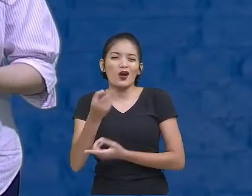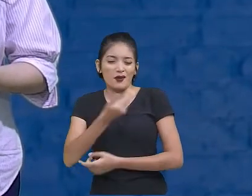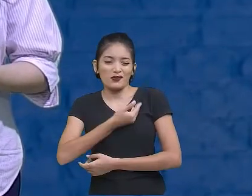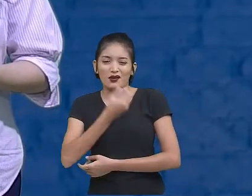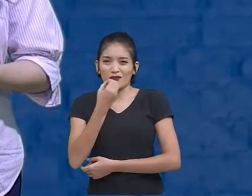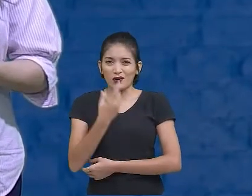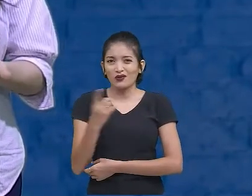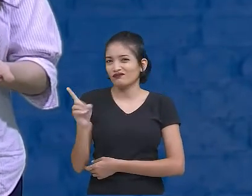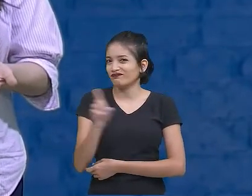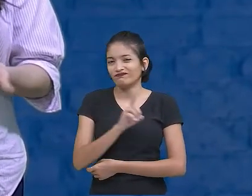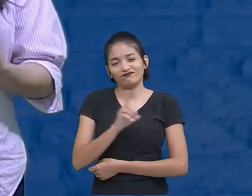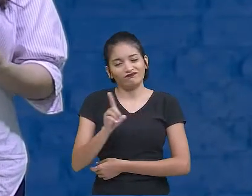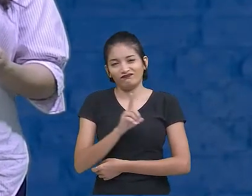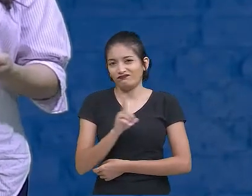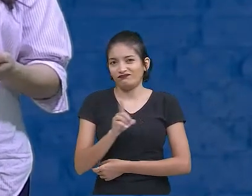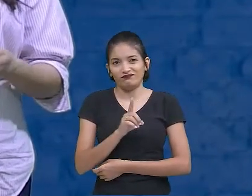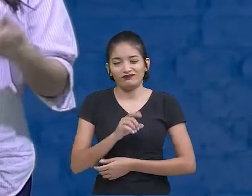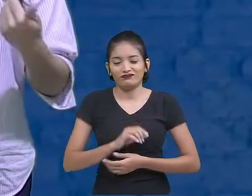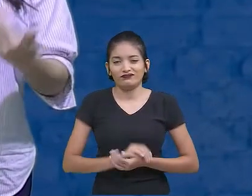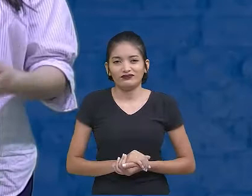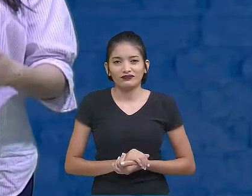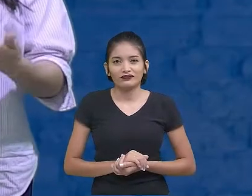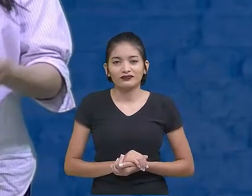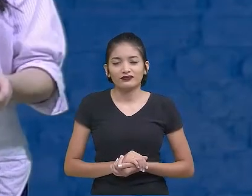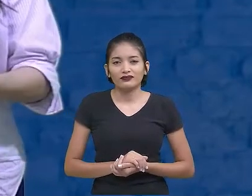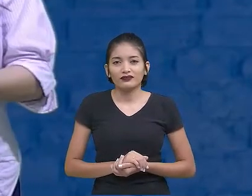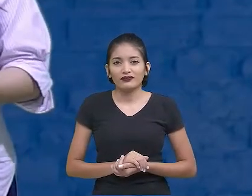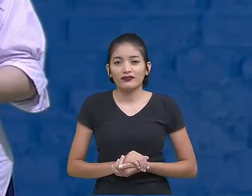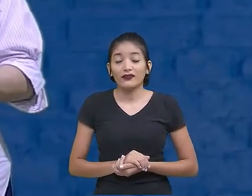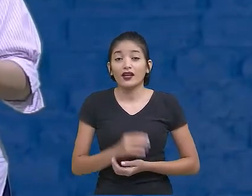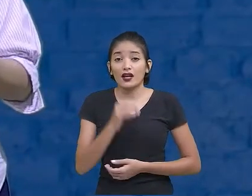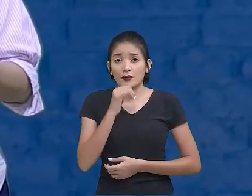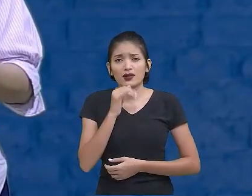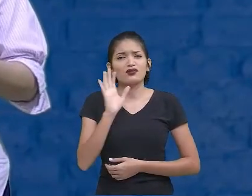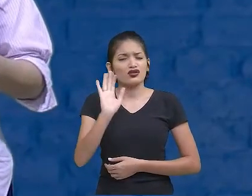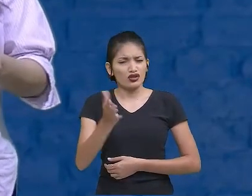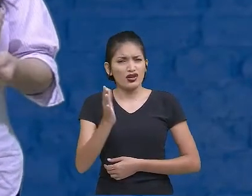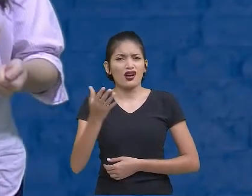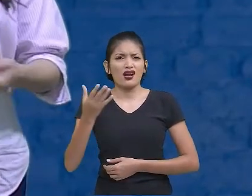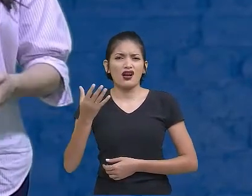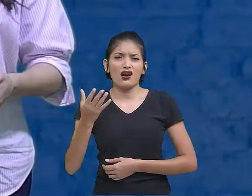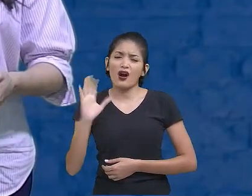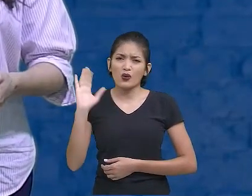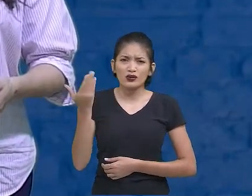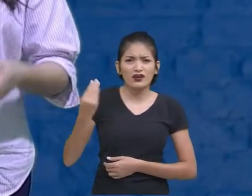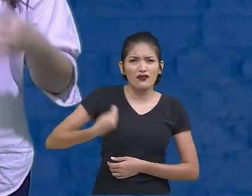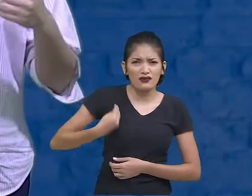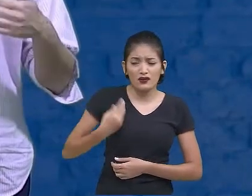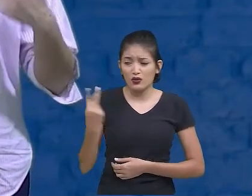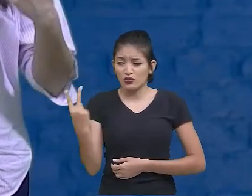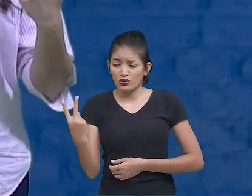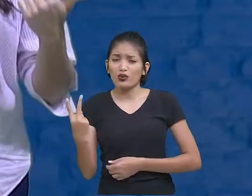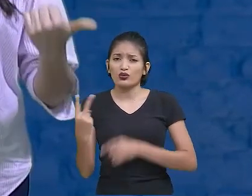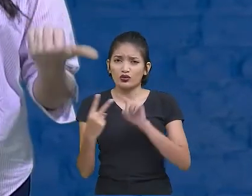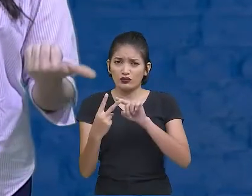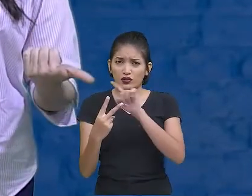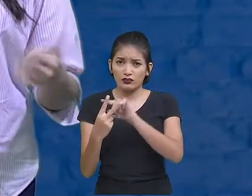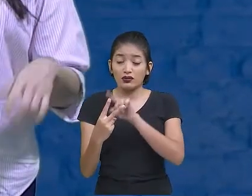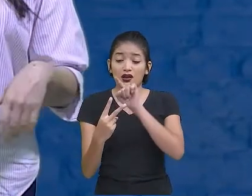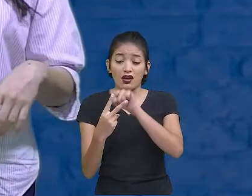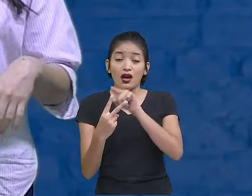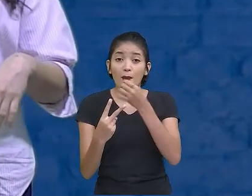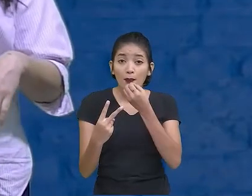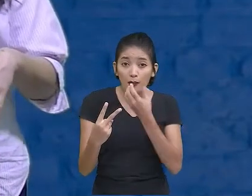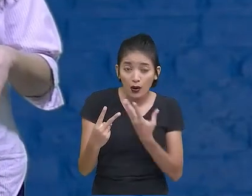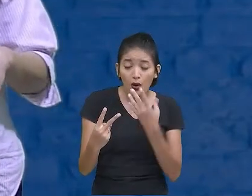legal. Não é, né? Alguém já vivenciou esses dois tipos de amizade? A amizade